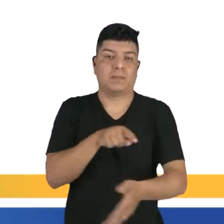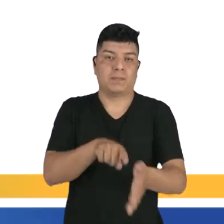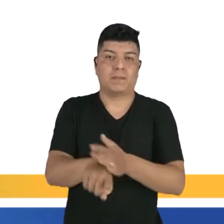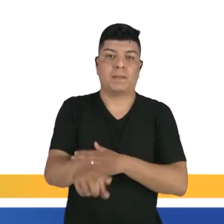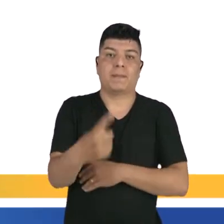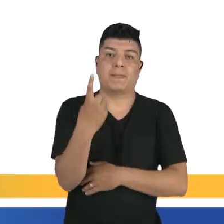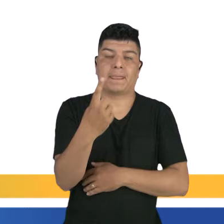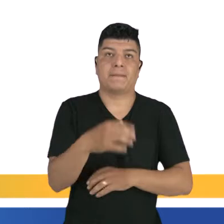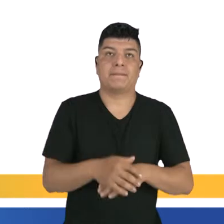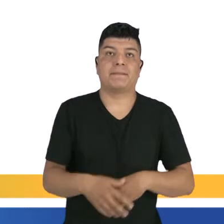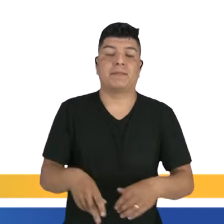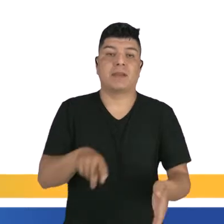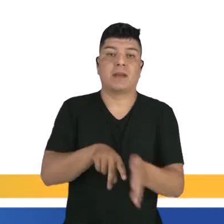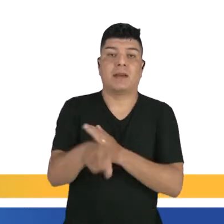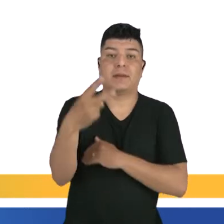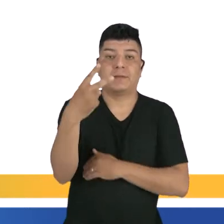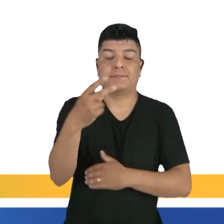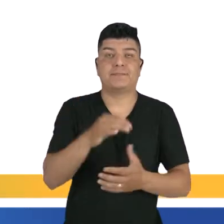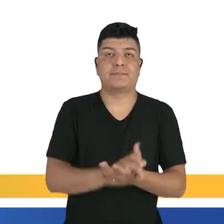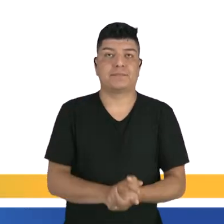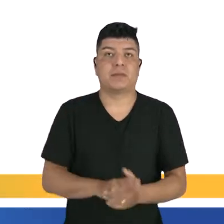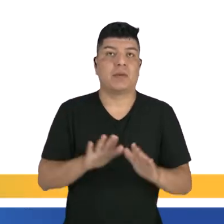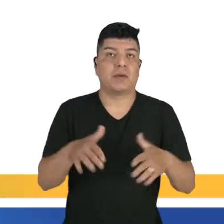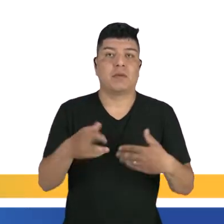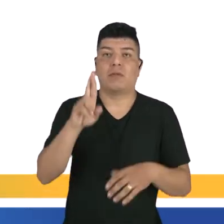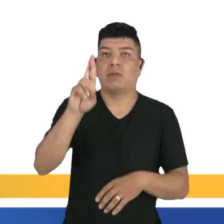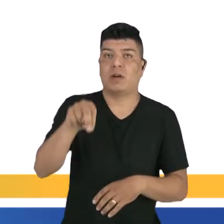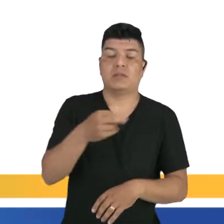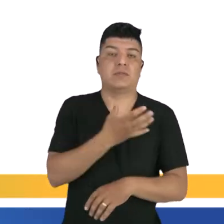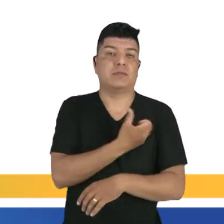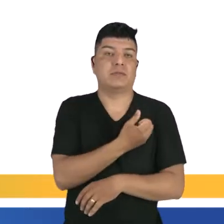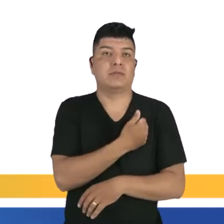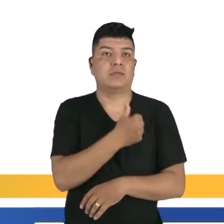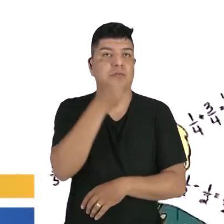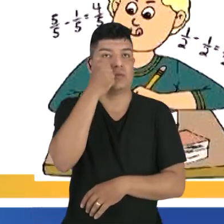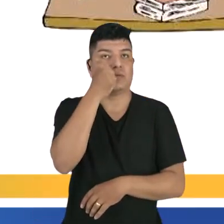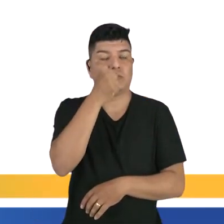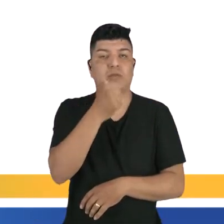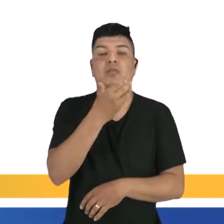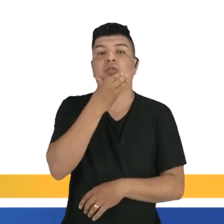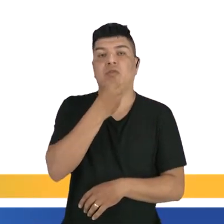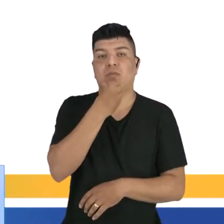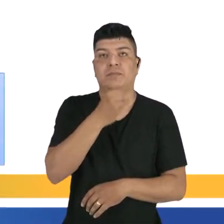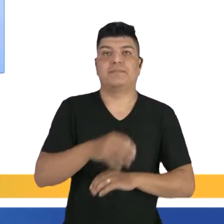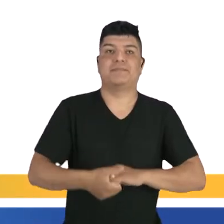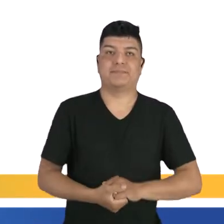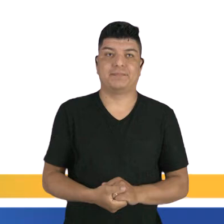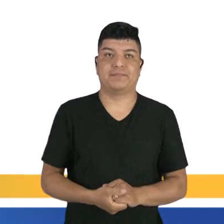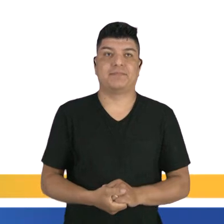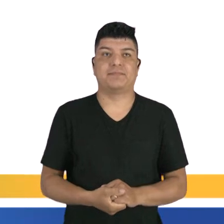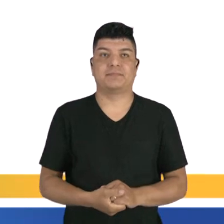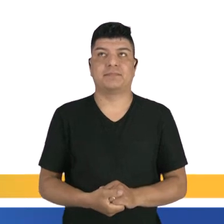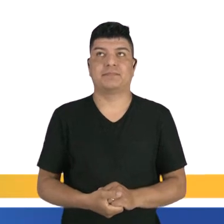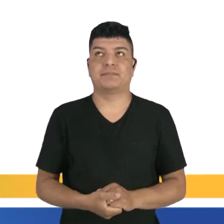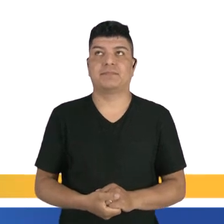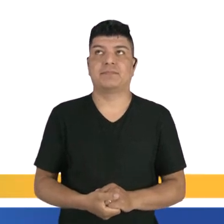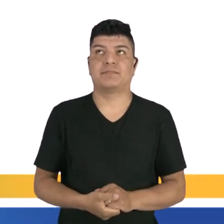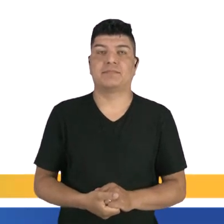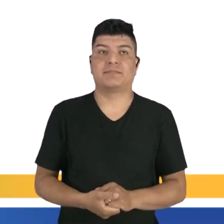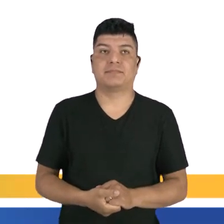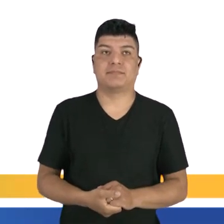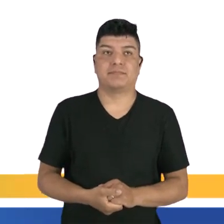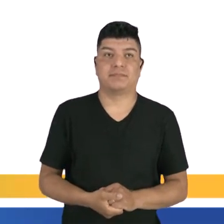pergunta. Segunda, qual a razão entre o número de meninas e meninos? Então, vamos lá.